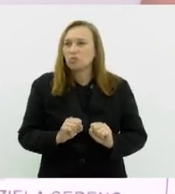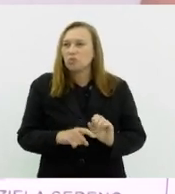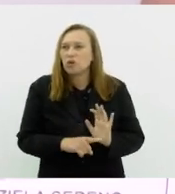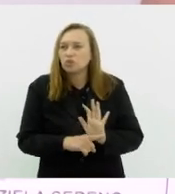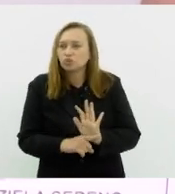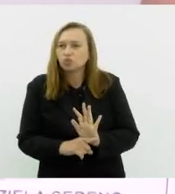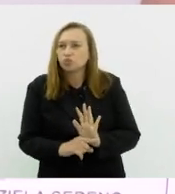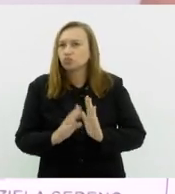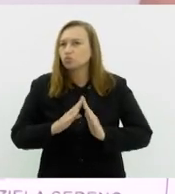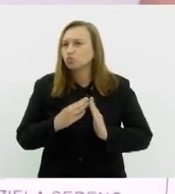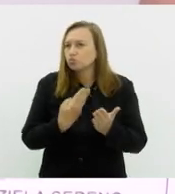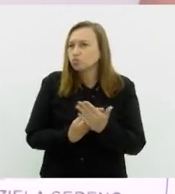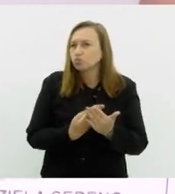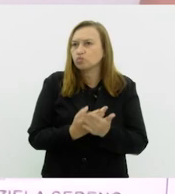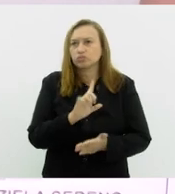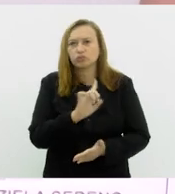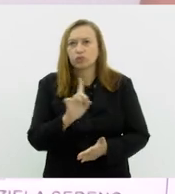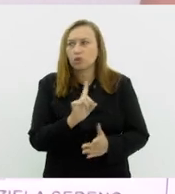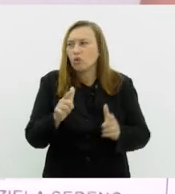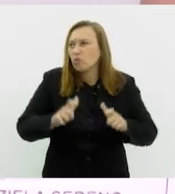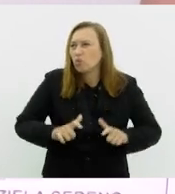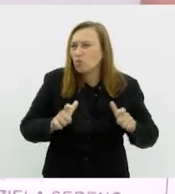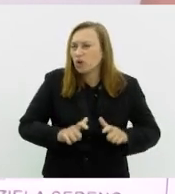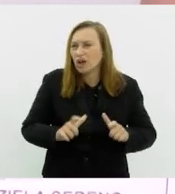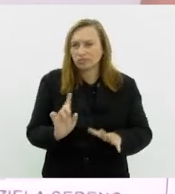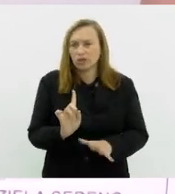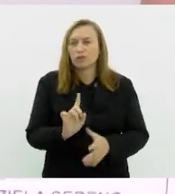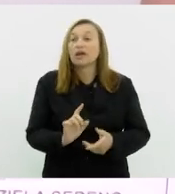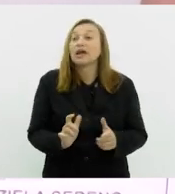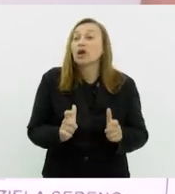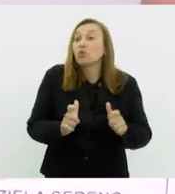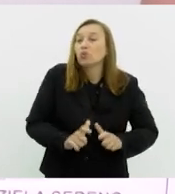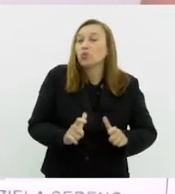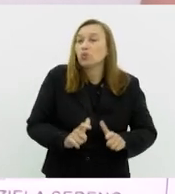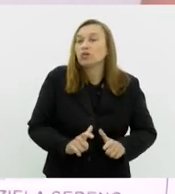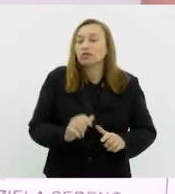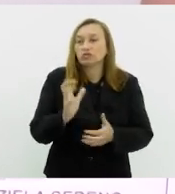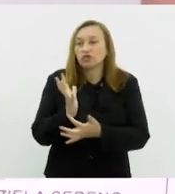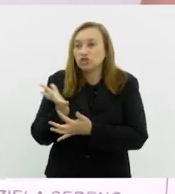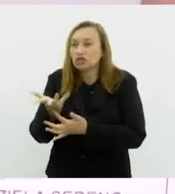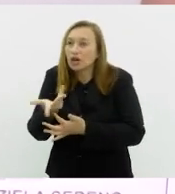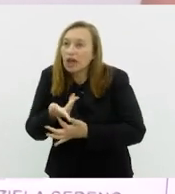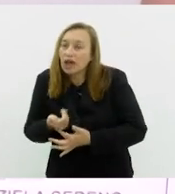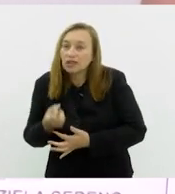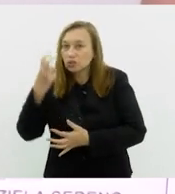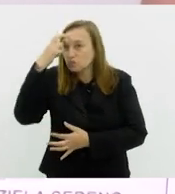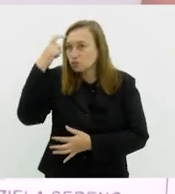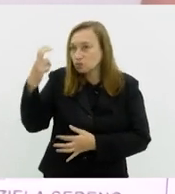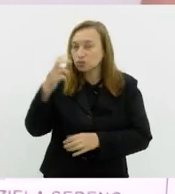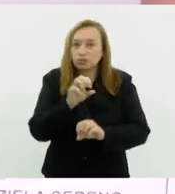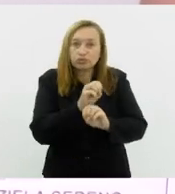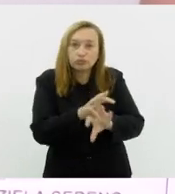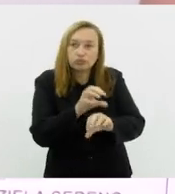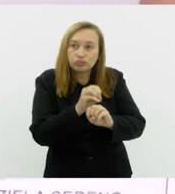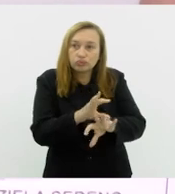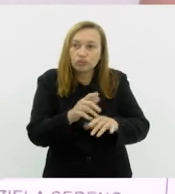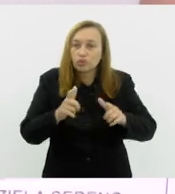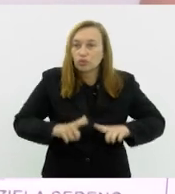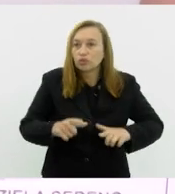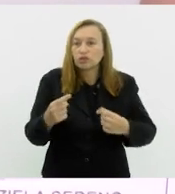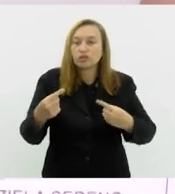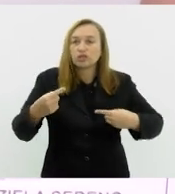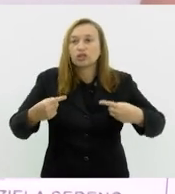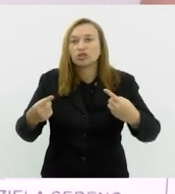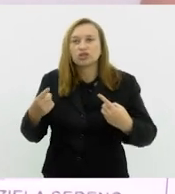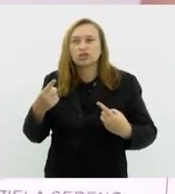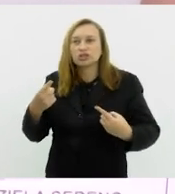Casa Cuidado, ela não é um espaço de reforço escolar, ela é um espaço de arte, cultura e educação. Ela é um espaço onde a gente dialoga, né,